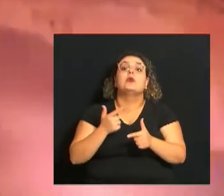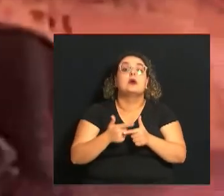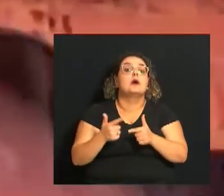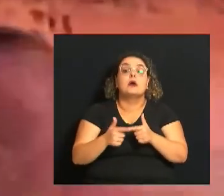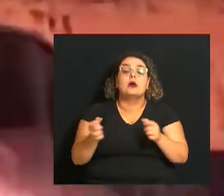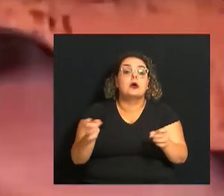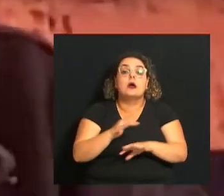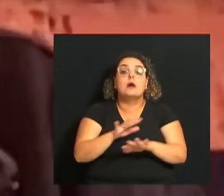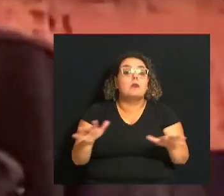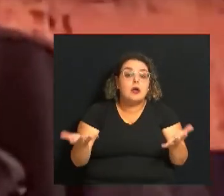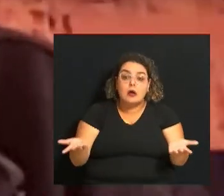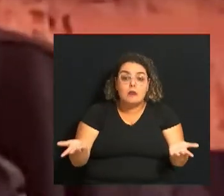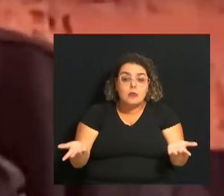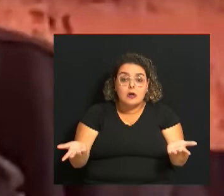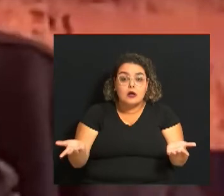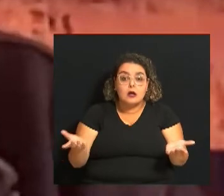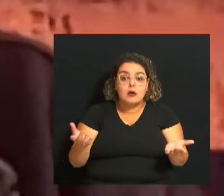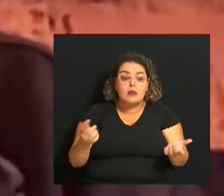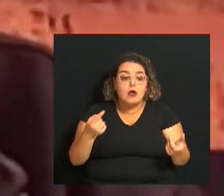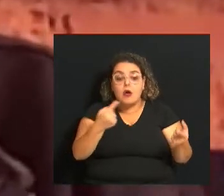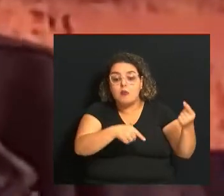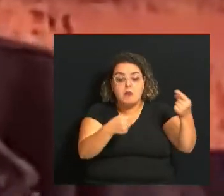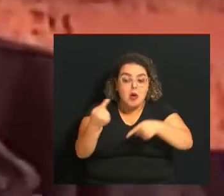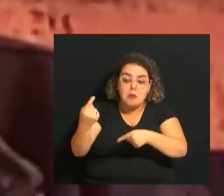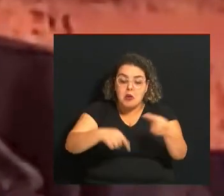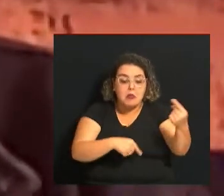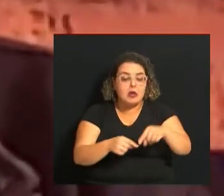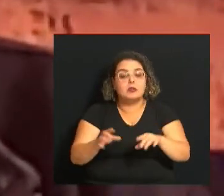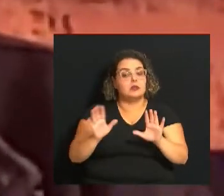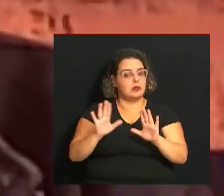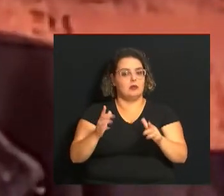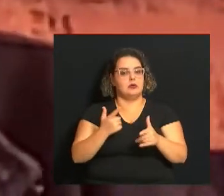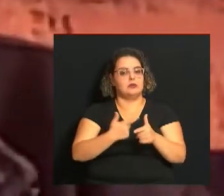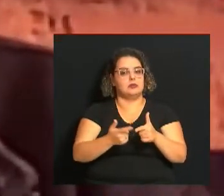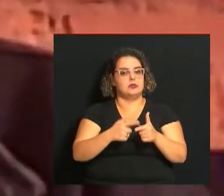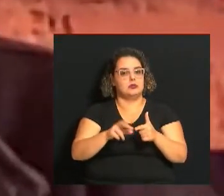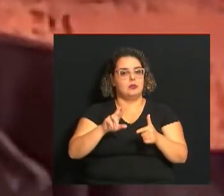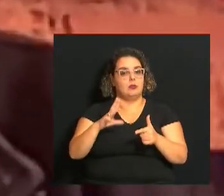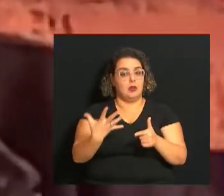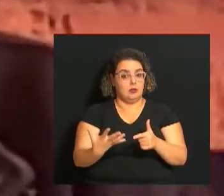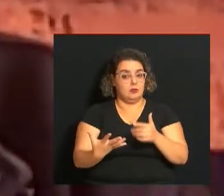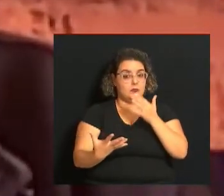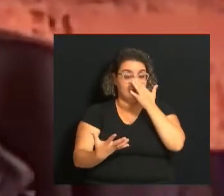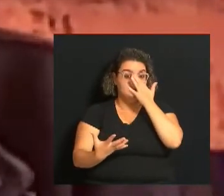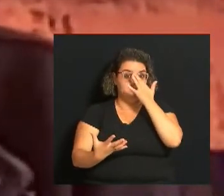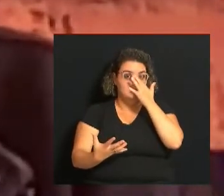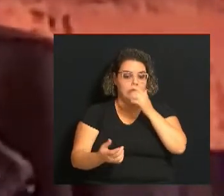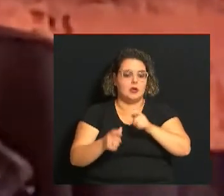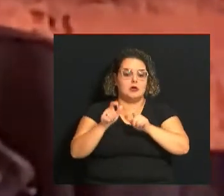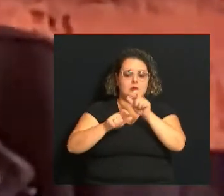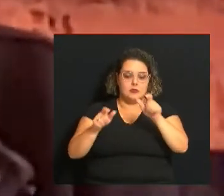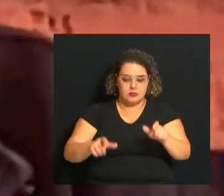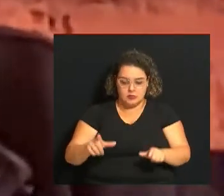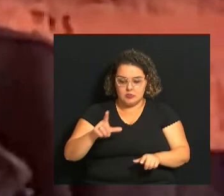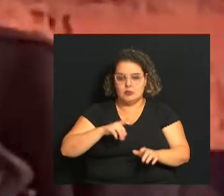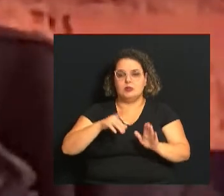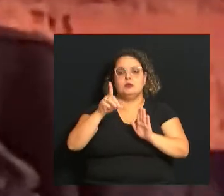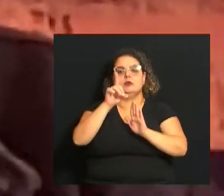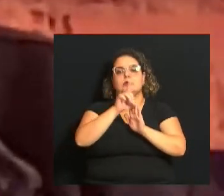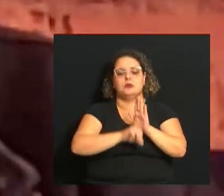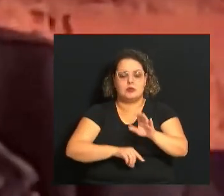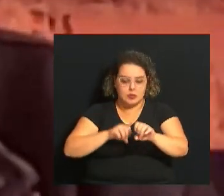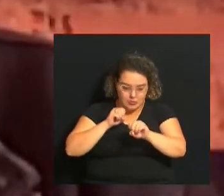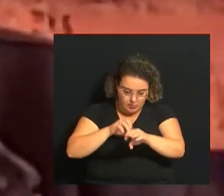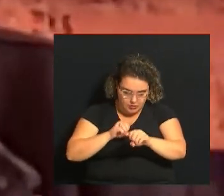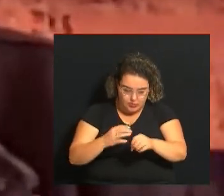um jogando contra o outro? Não, a gente precisa resolver os problemas. Quer dizer, as pessoas precisam ter direito à educação básica, ter uma